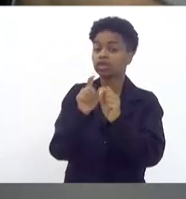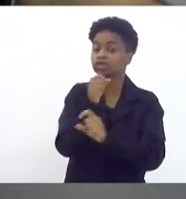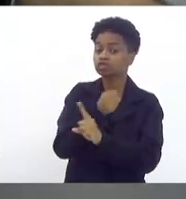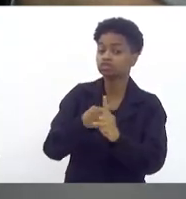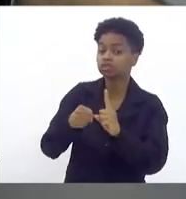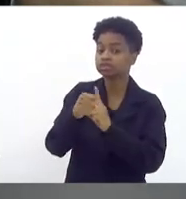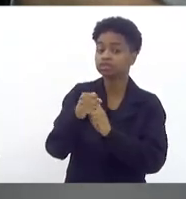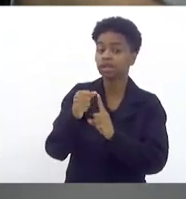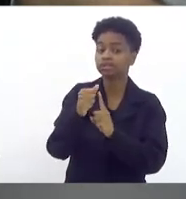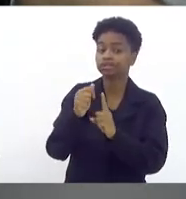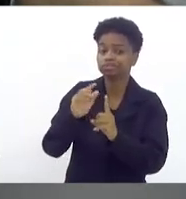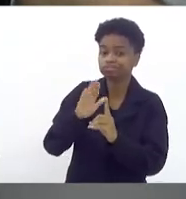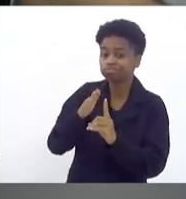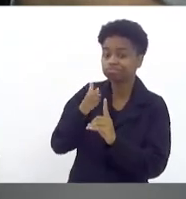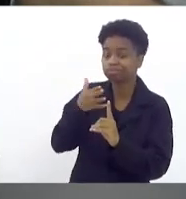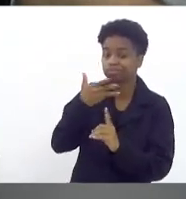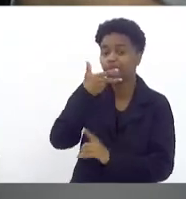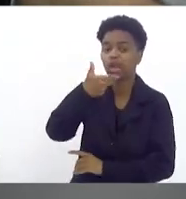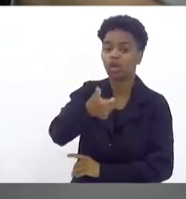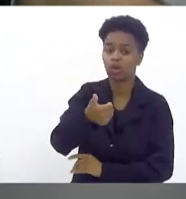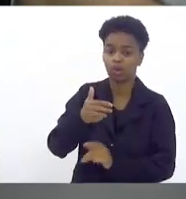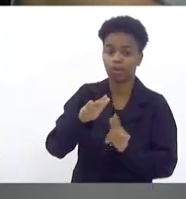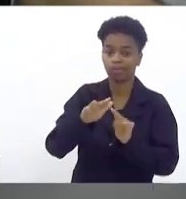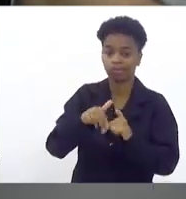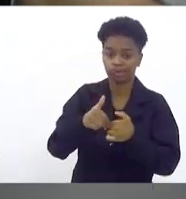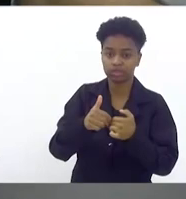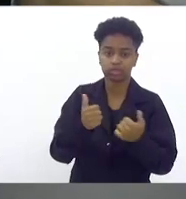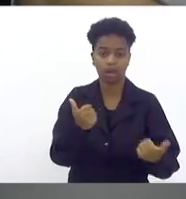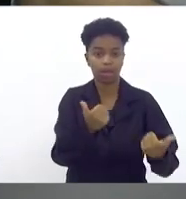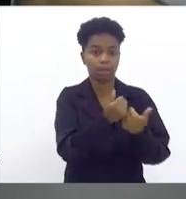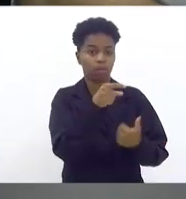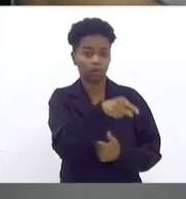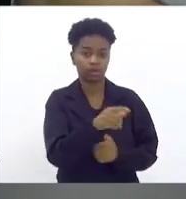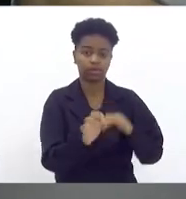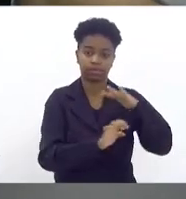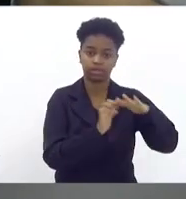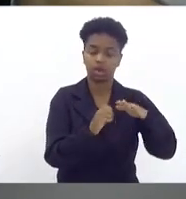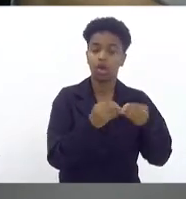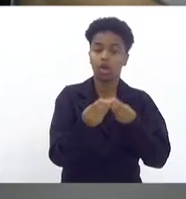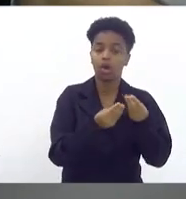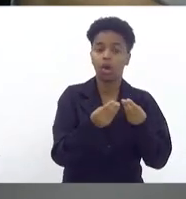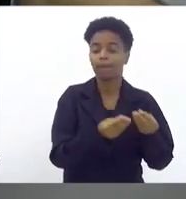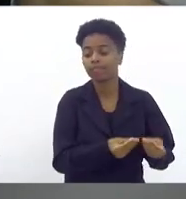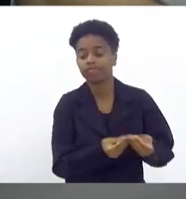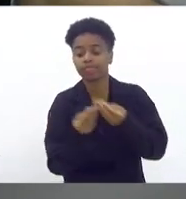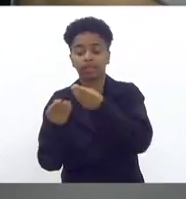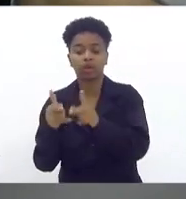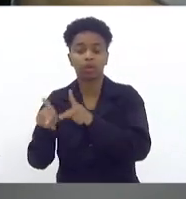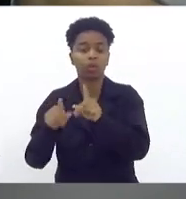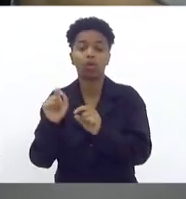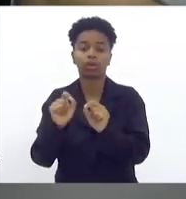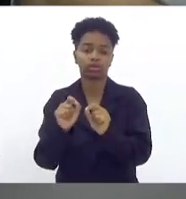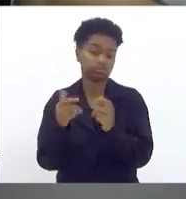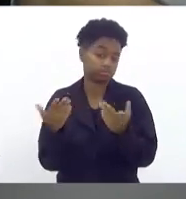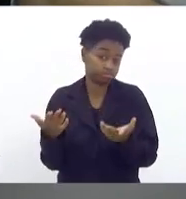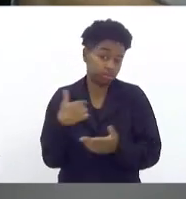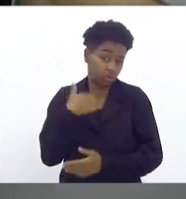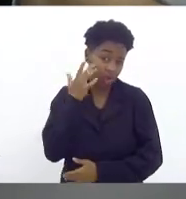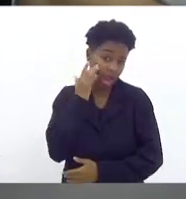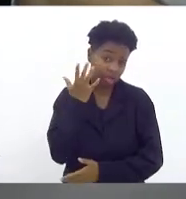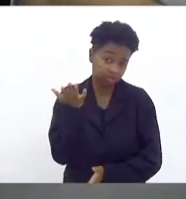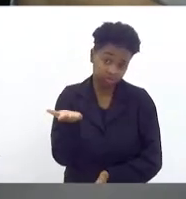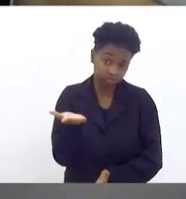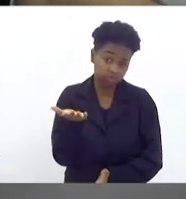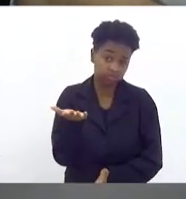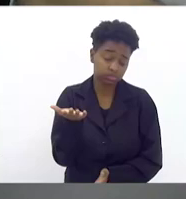se beneficiou com esse benefício fiscal? Qual foi o retorno que ele trouxe? Aí eu acho que... Mas